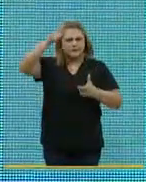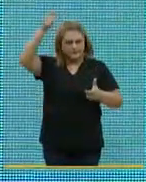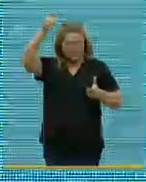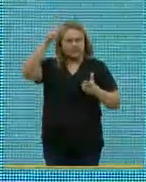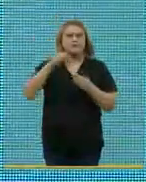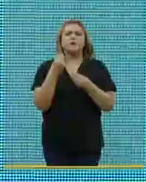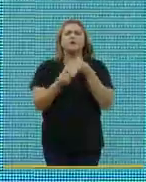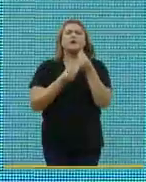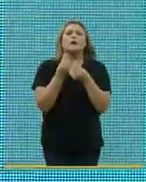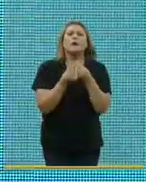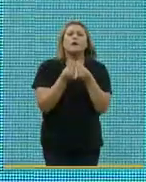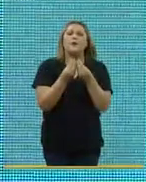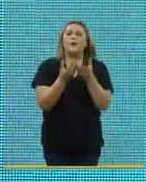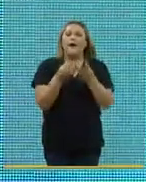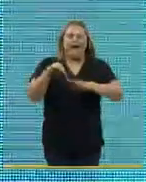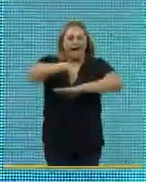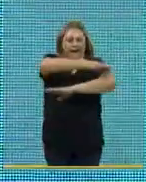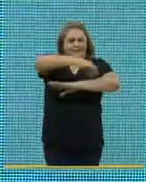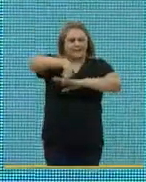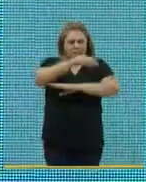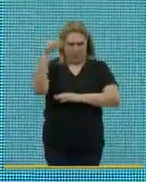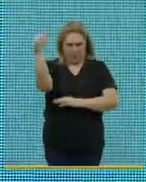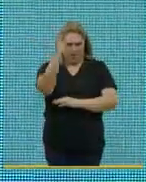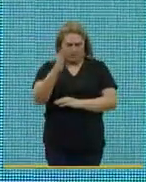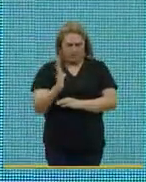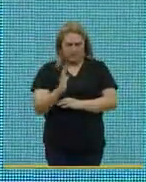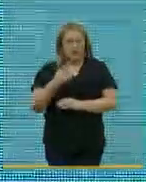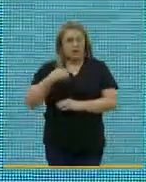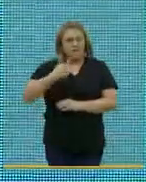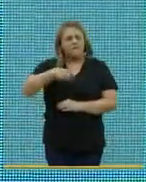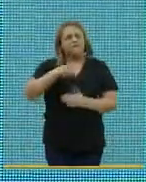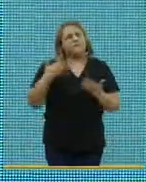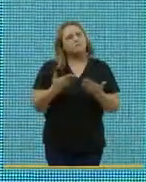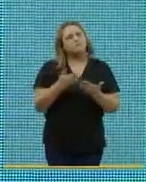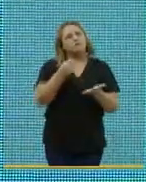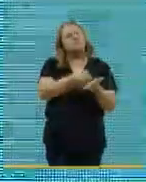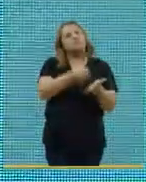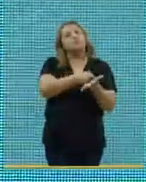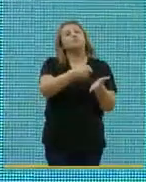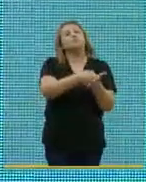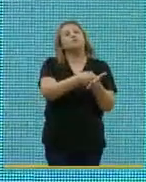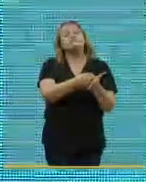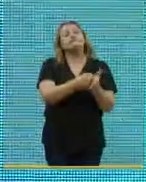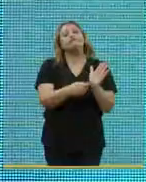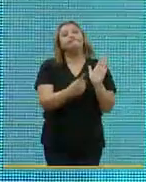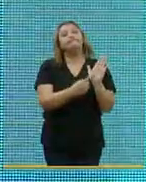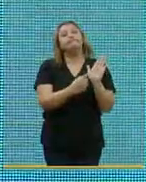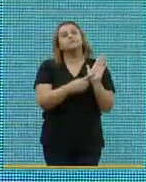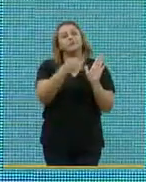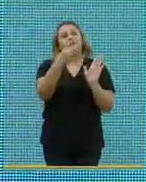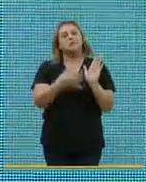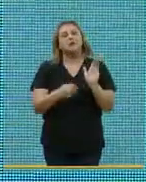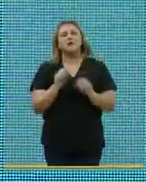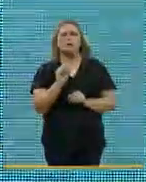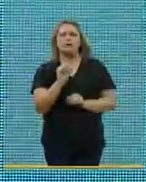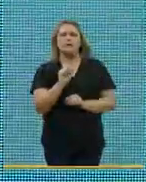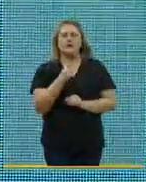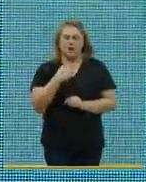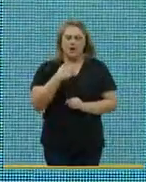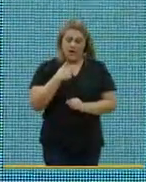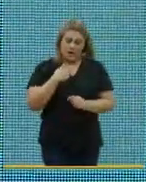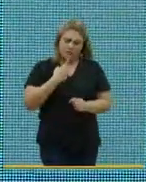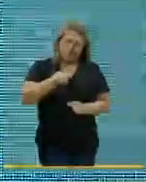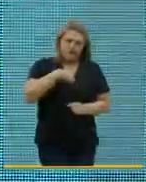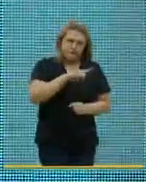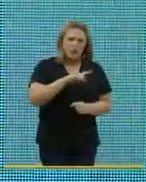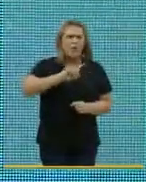instituto dos arquitetos do brasil iab e assume com eles um compromisso fui eu de dois candidatos apenas que estivemos lá atendendo ao seu convite